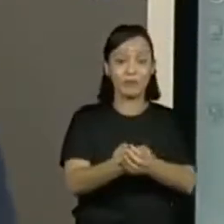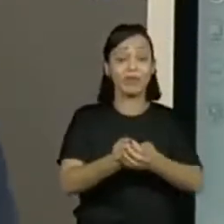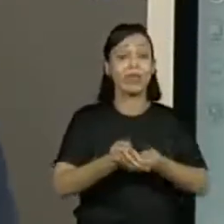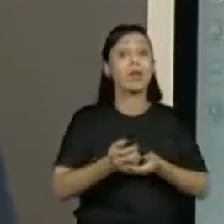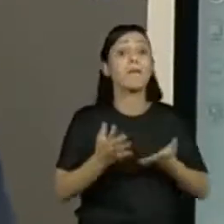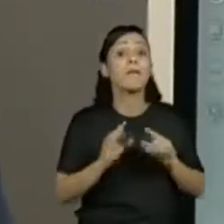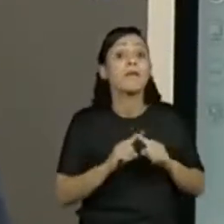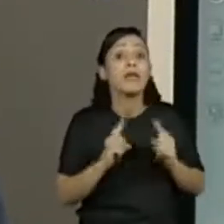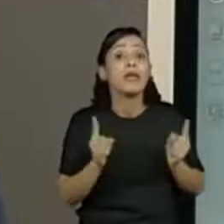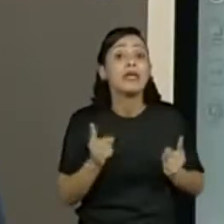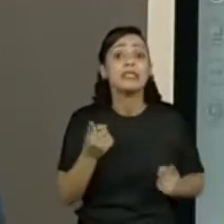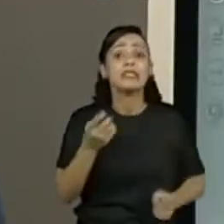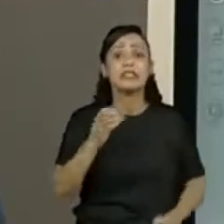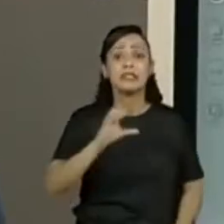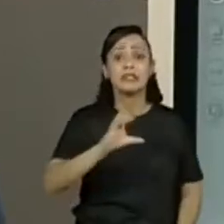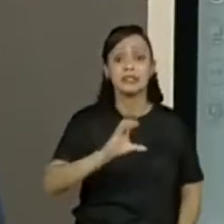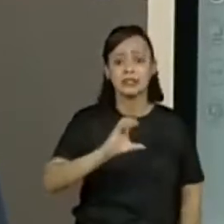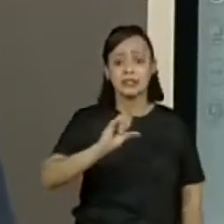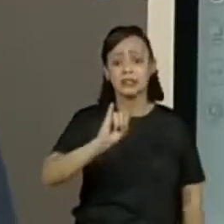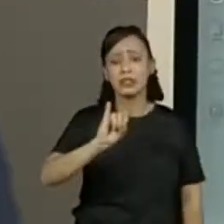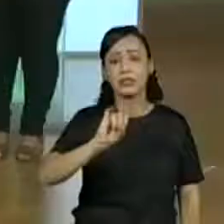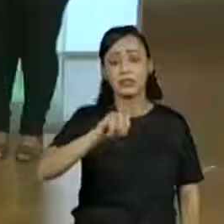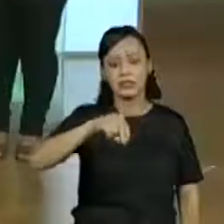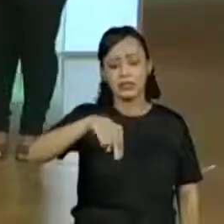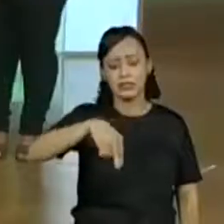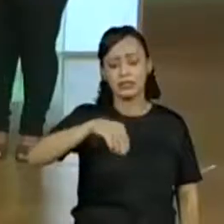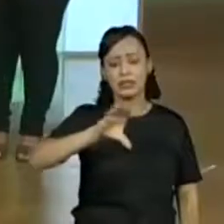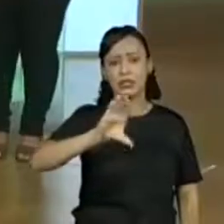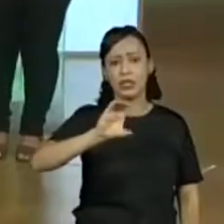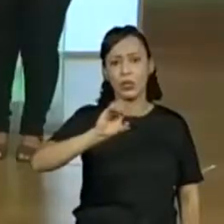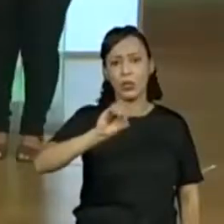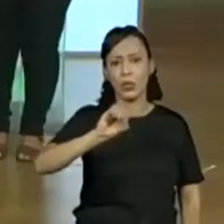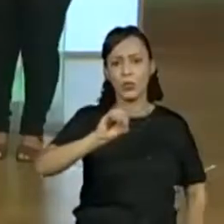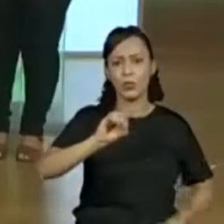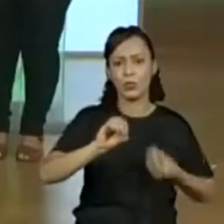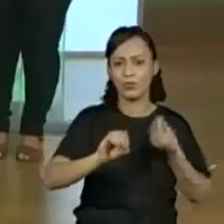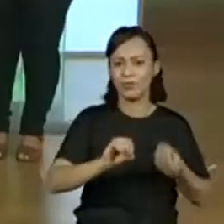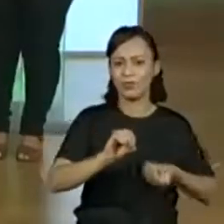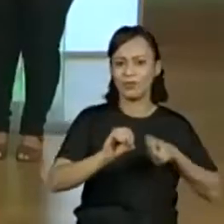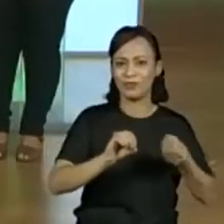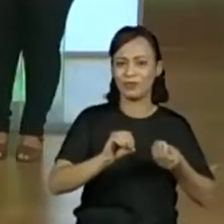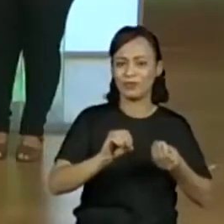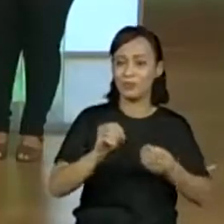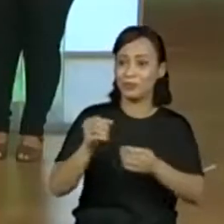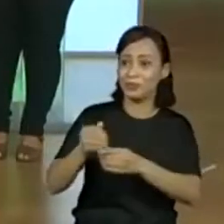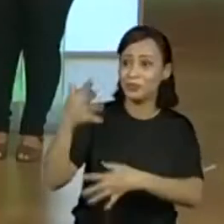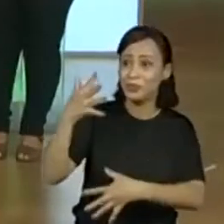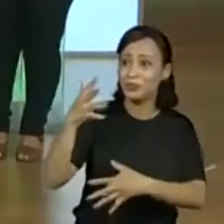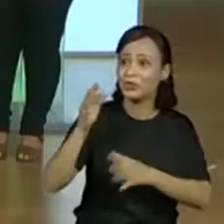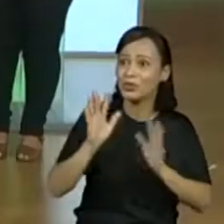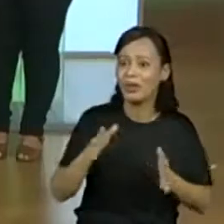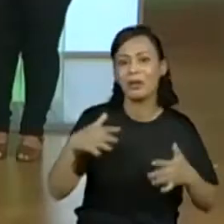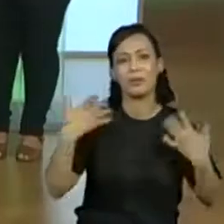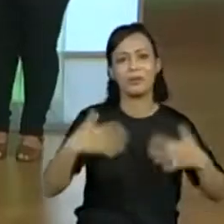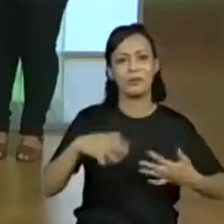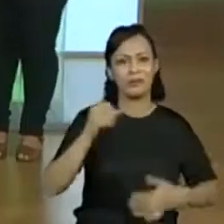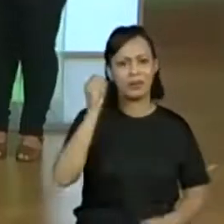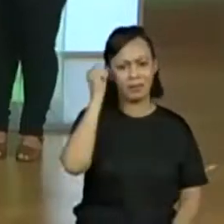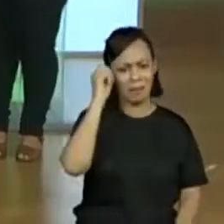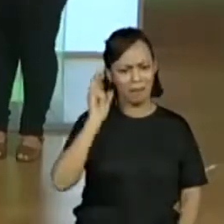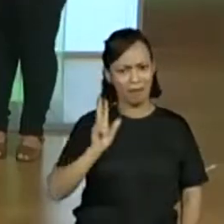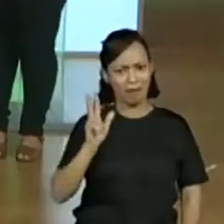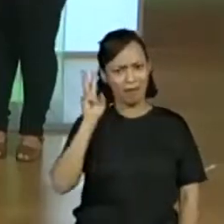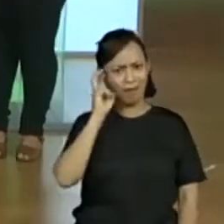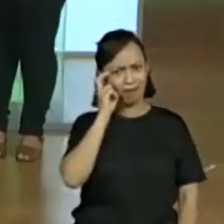a 55 você vai ter que esperta essas crianças adorei Crianças vocês são